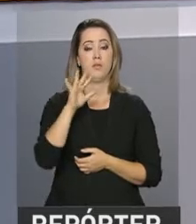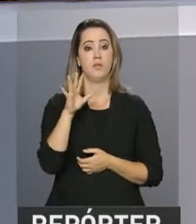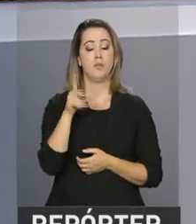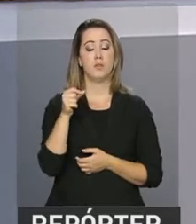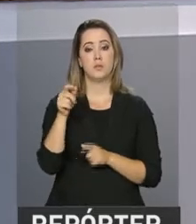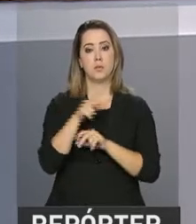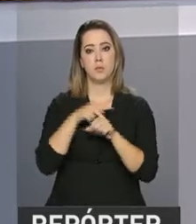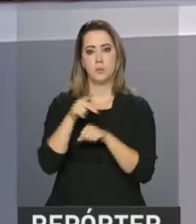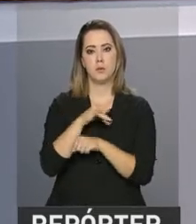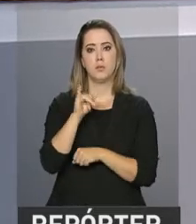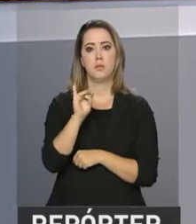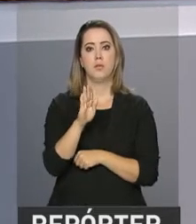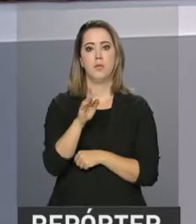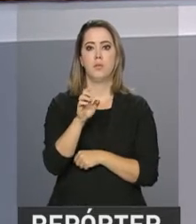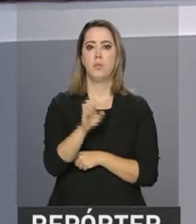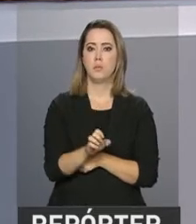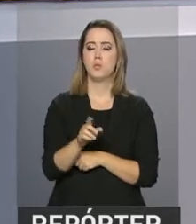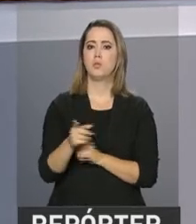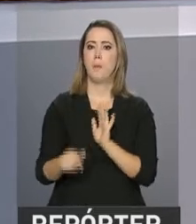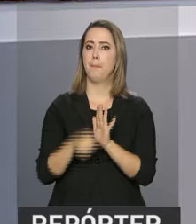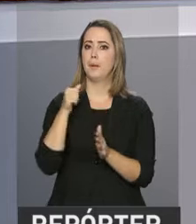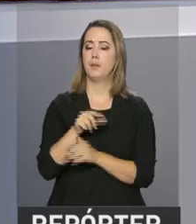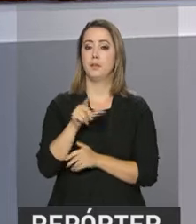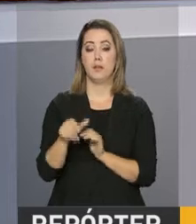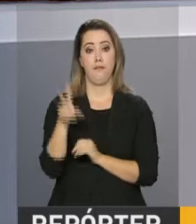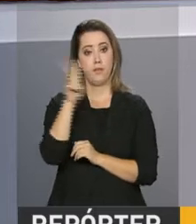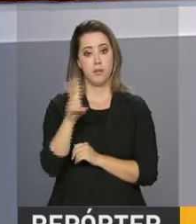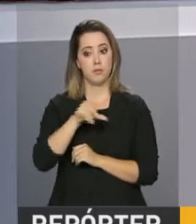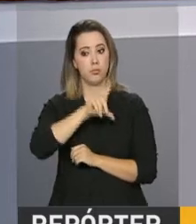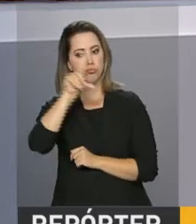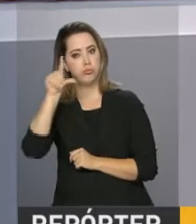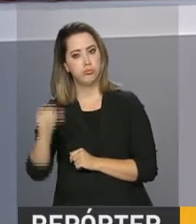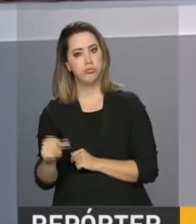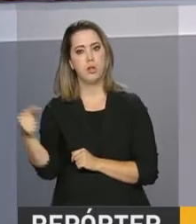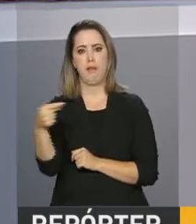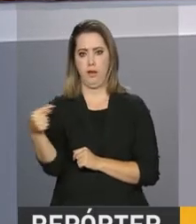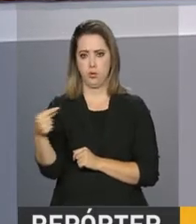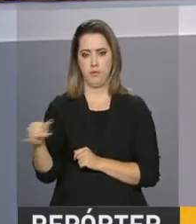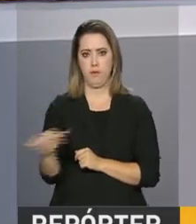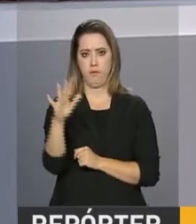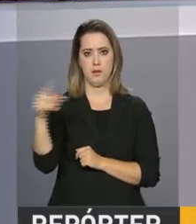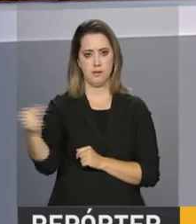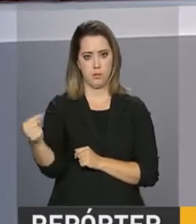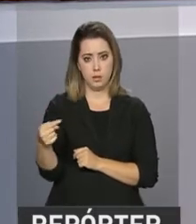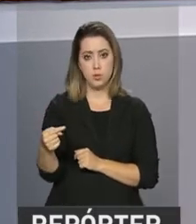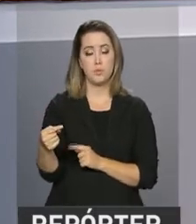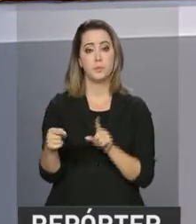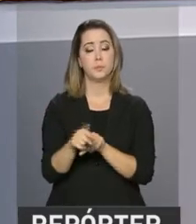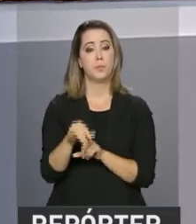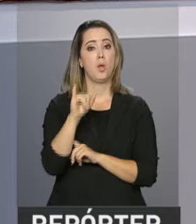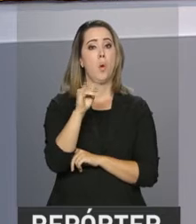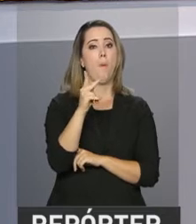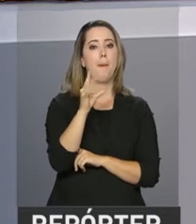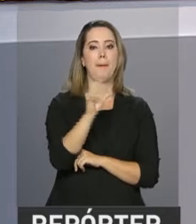do país, medida pelo IBGE, registrou a primeira deflação mensal em mais de 10 anos. O IPCA de junho teve